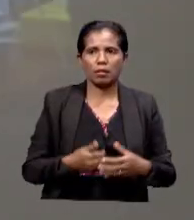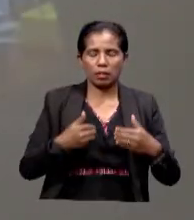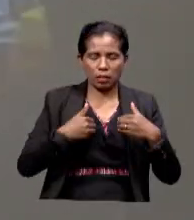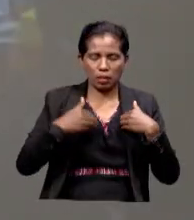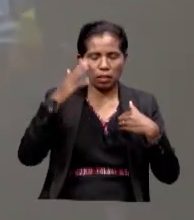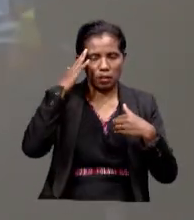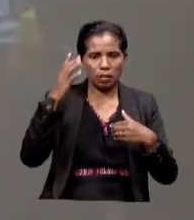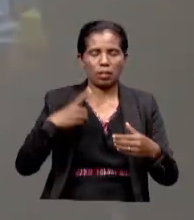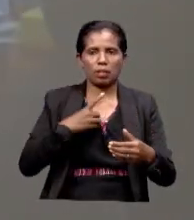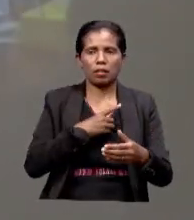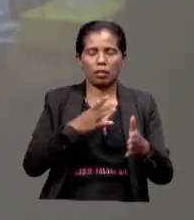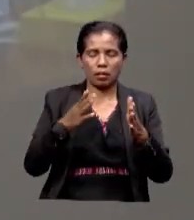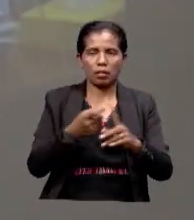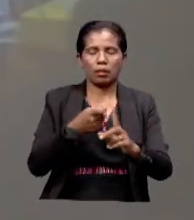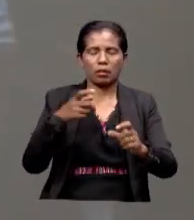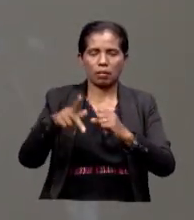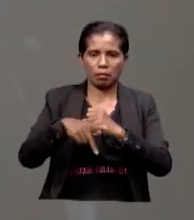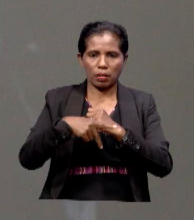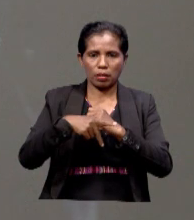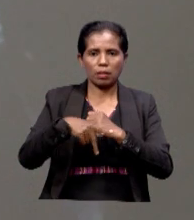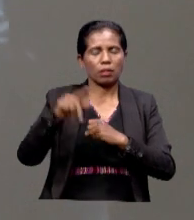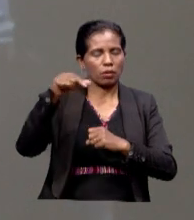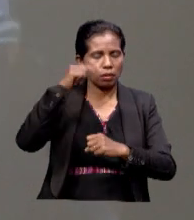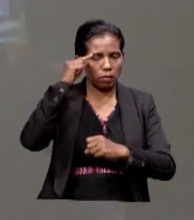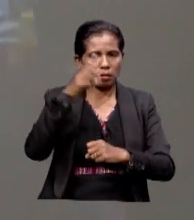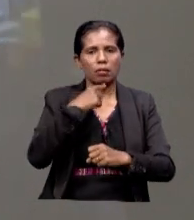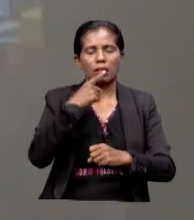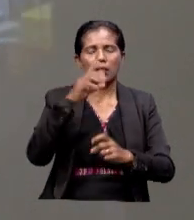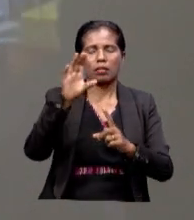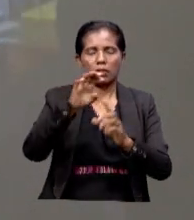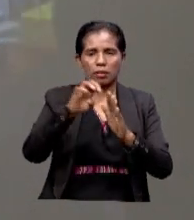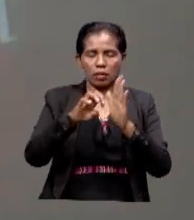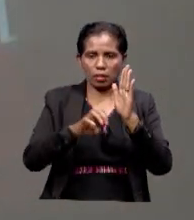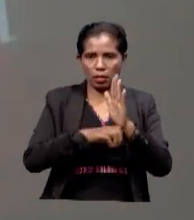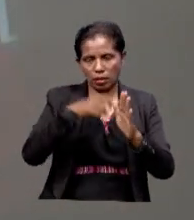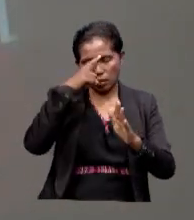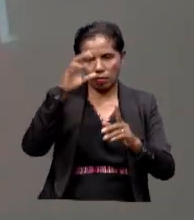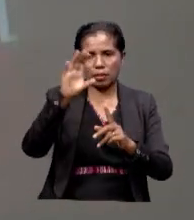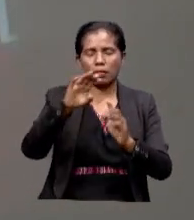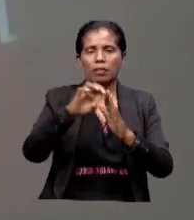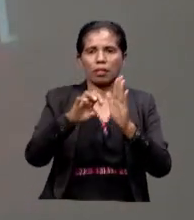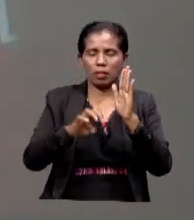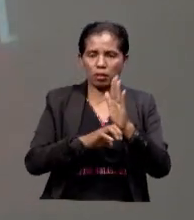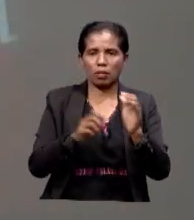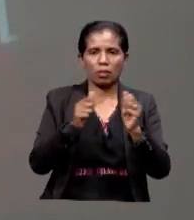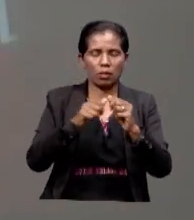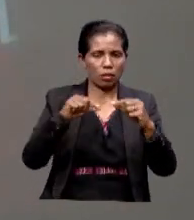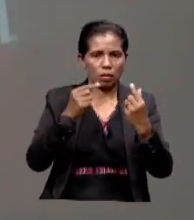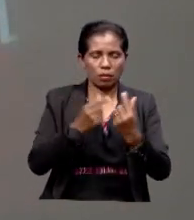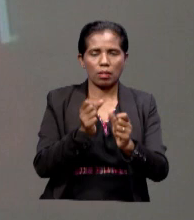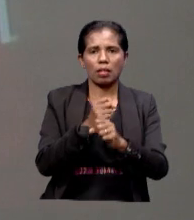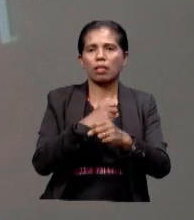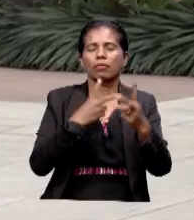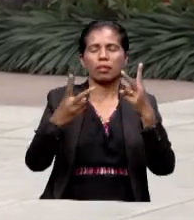Antes, né, deputado Sira, o curso bancário do governo, crítica chefe Estado, também durante chefe Estado, ou delegação, a la visita